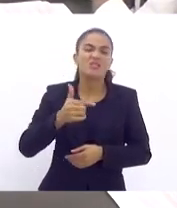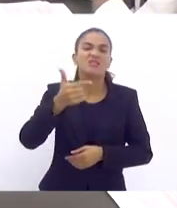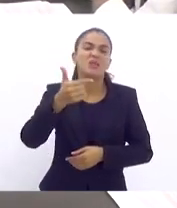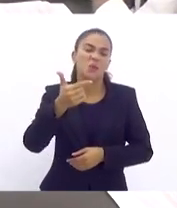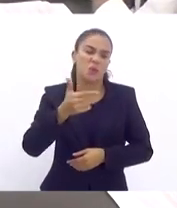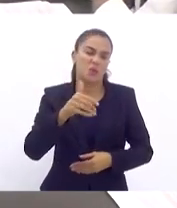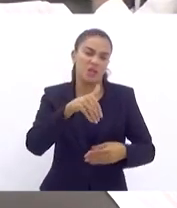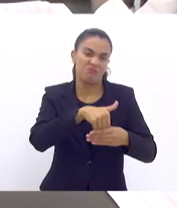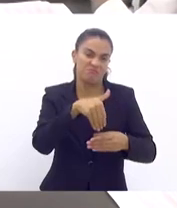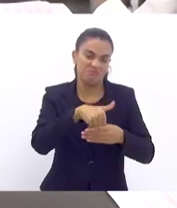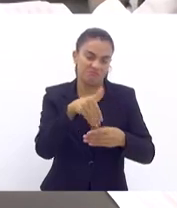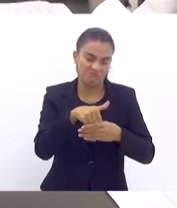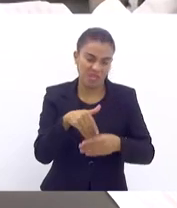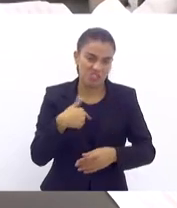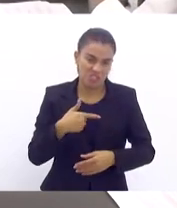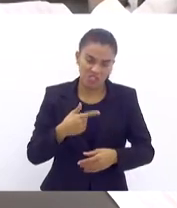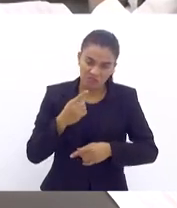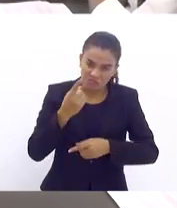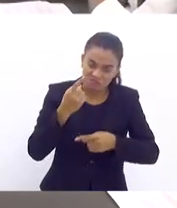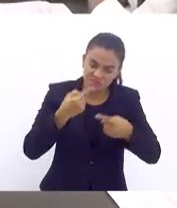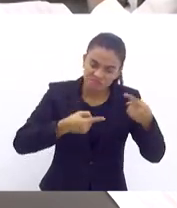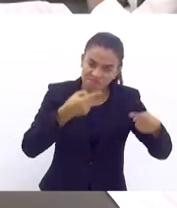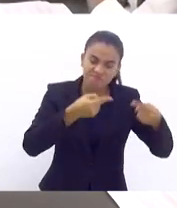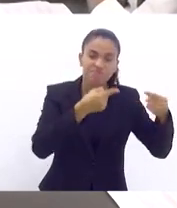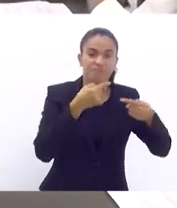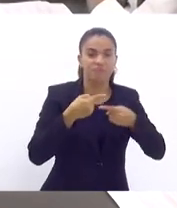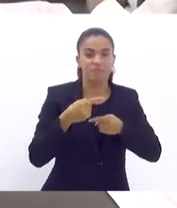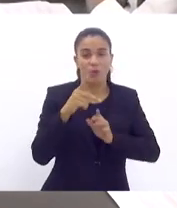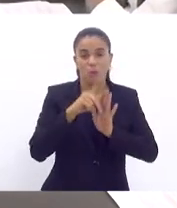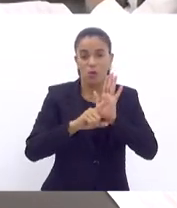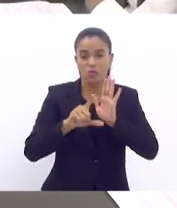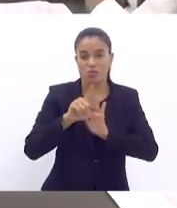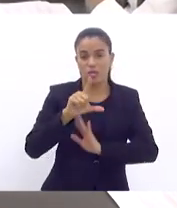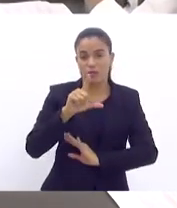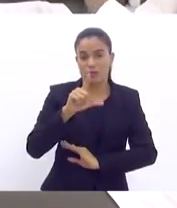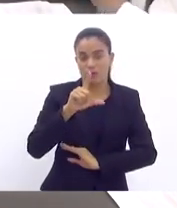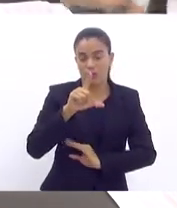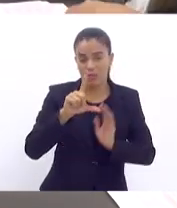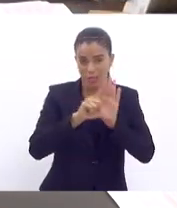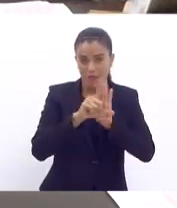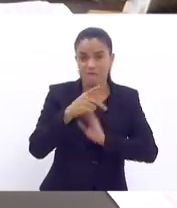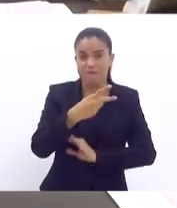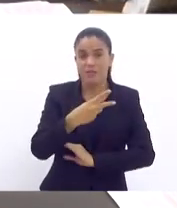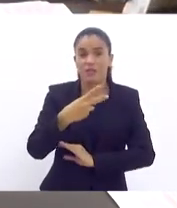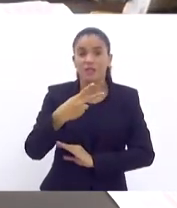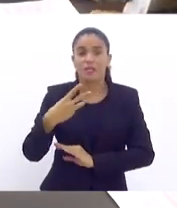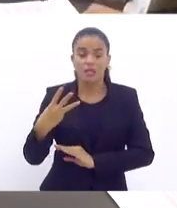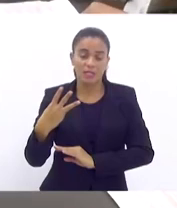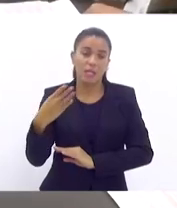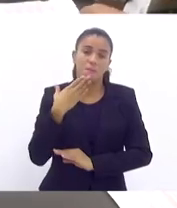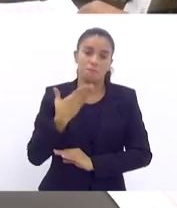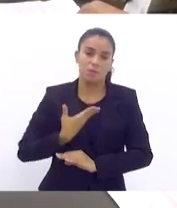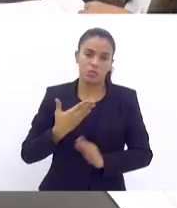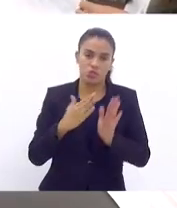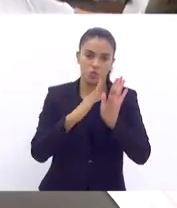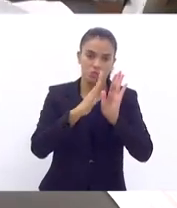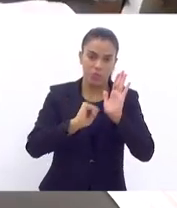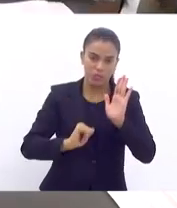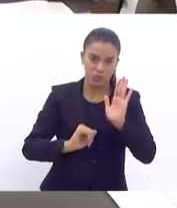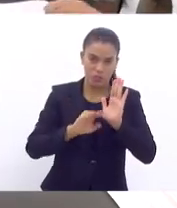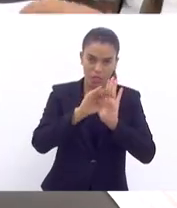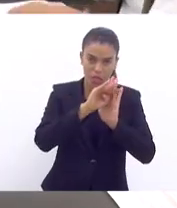a gente avança o projeto 23 ele tá com vista para o deputado Luis Paulo foi o que ele pediu antes de